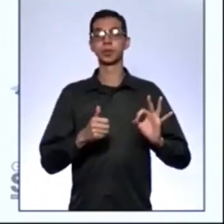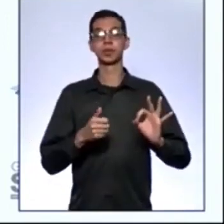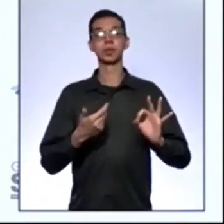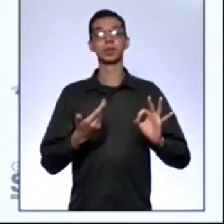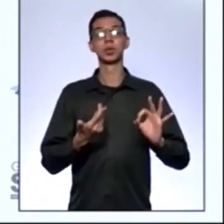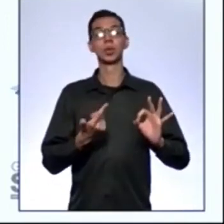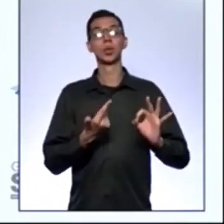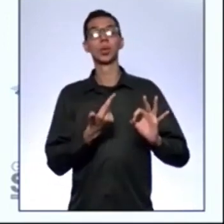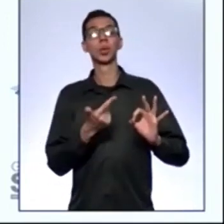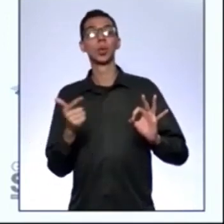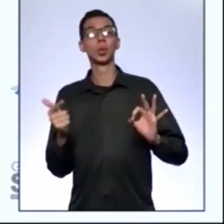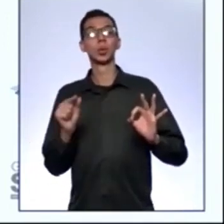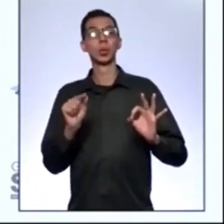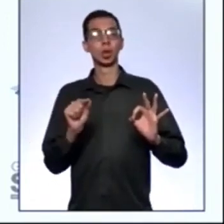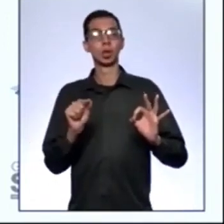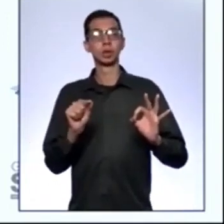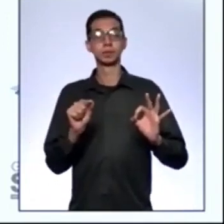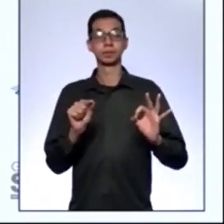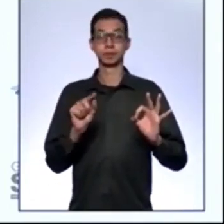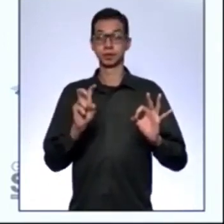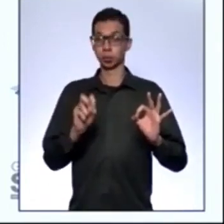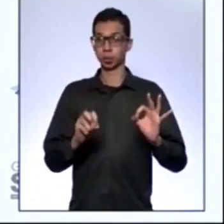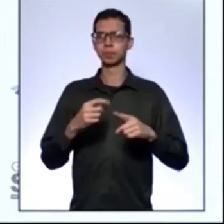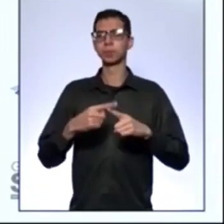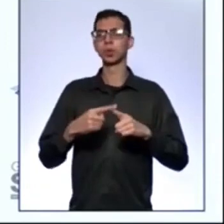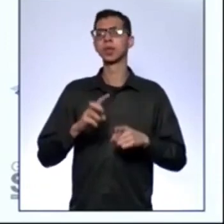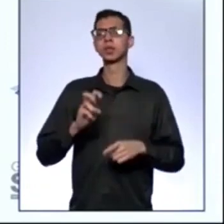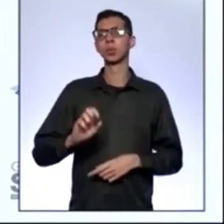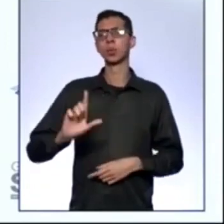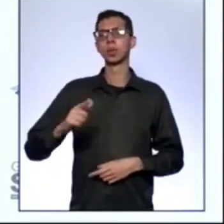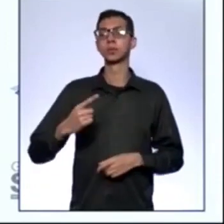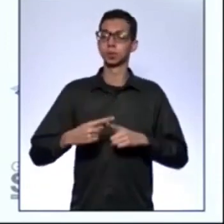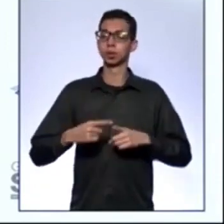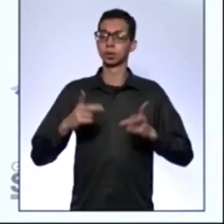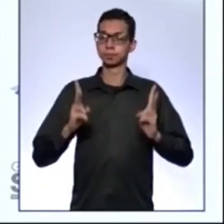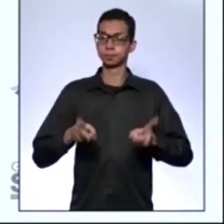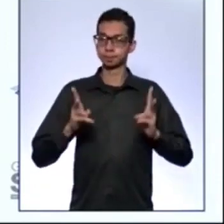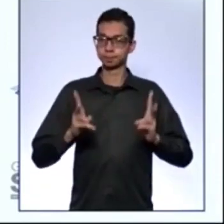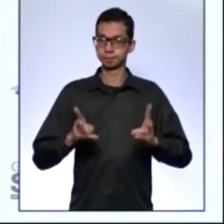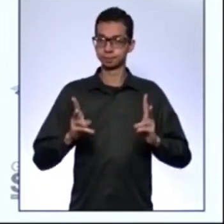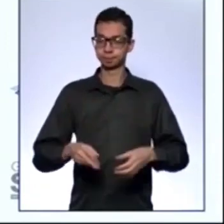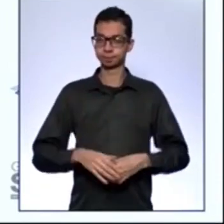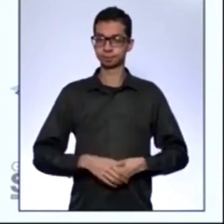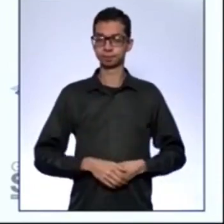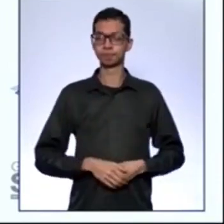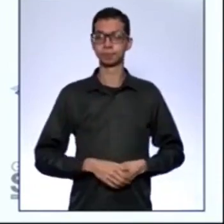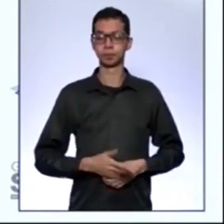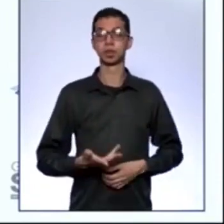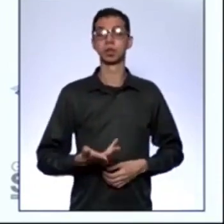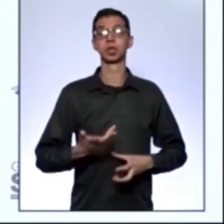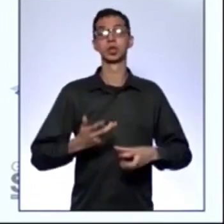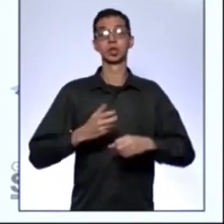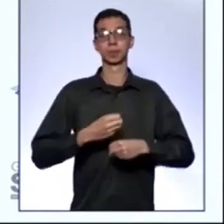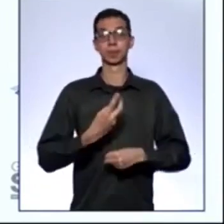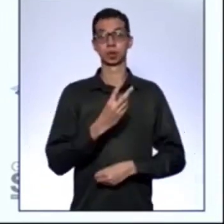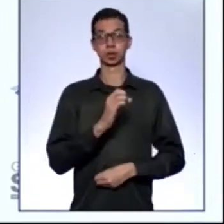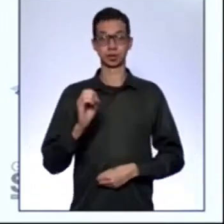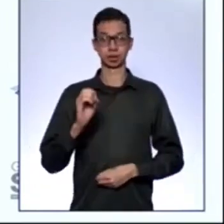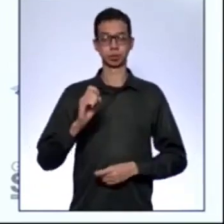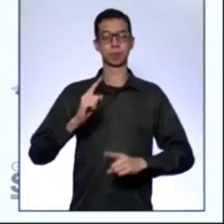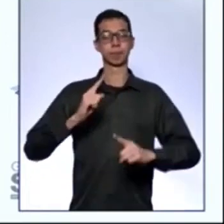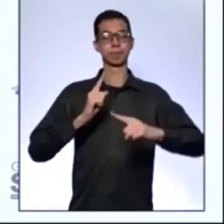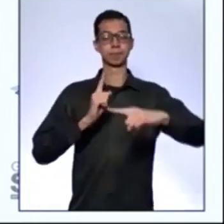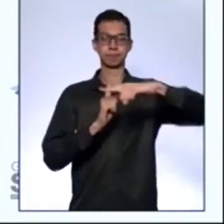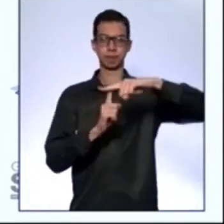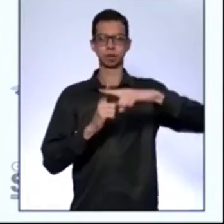por quê Porque a constante e o total 200 mais x o total é